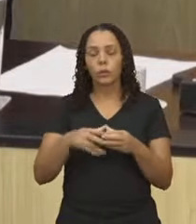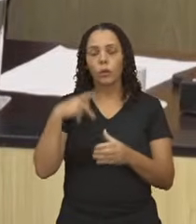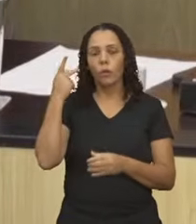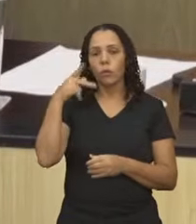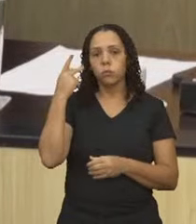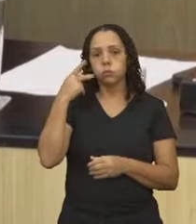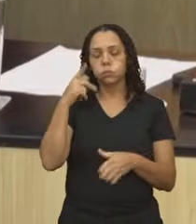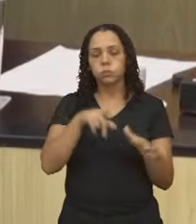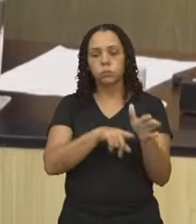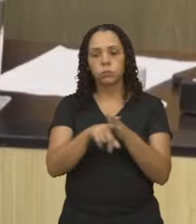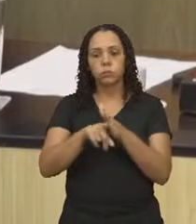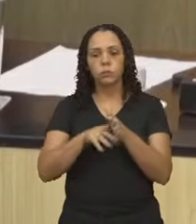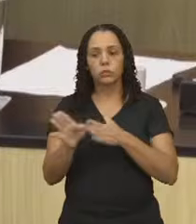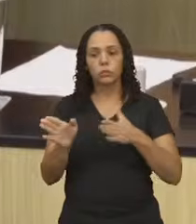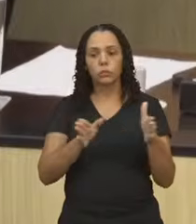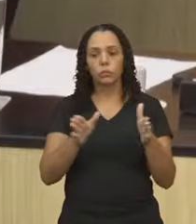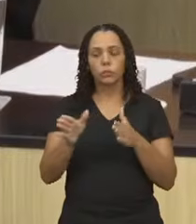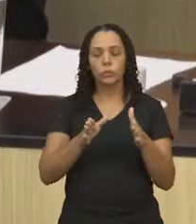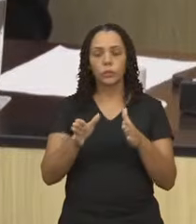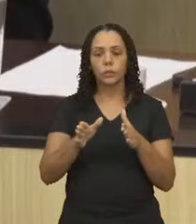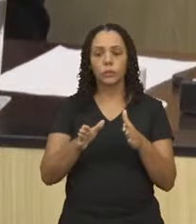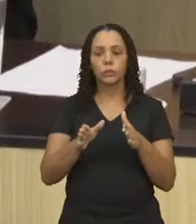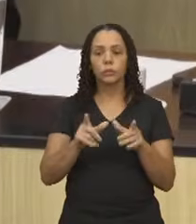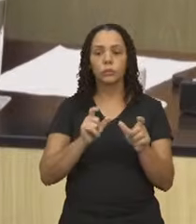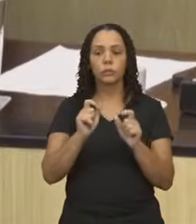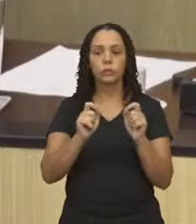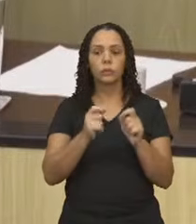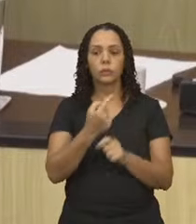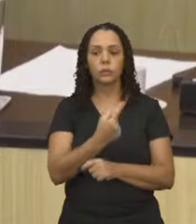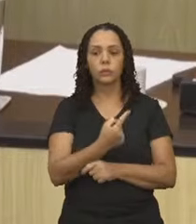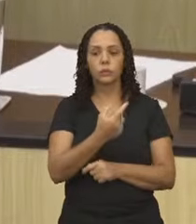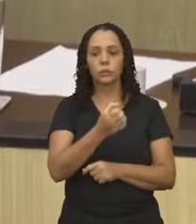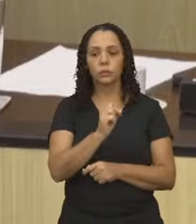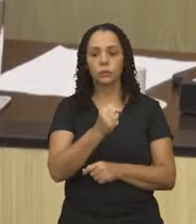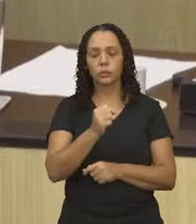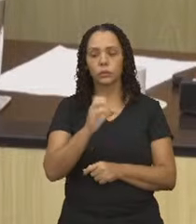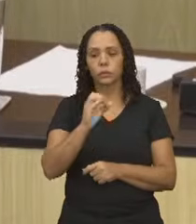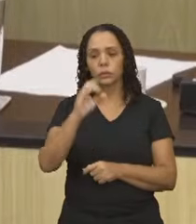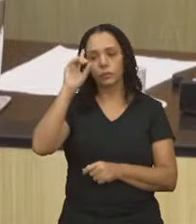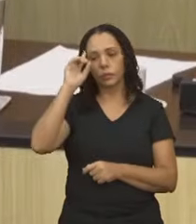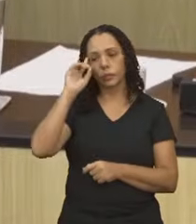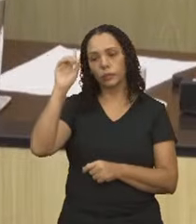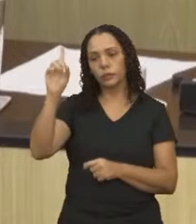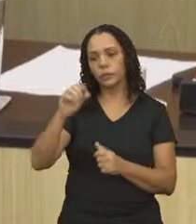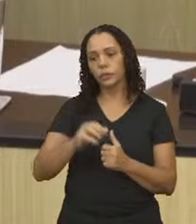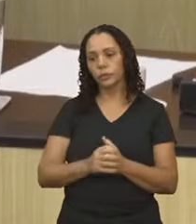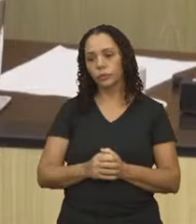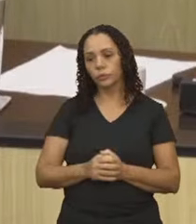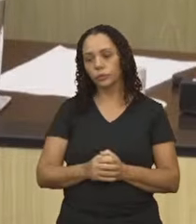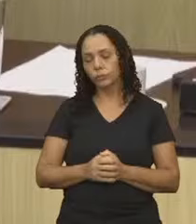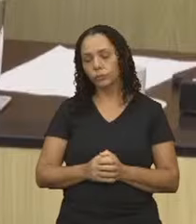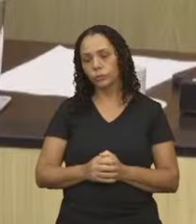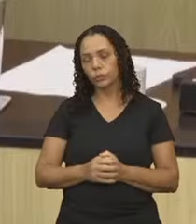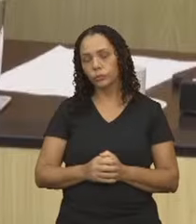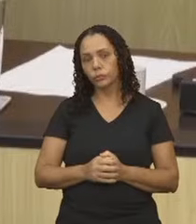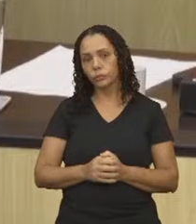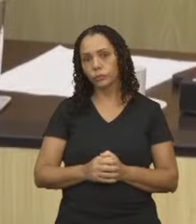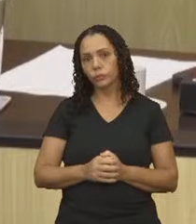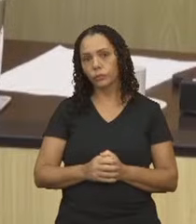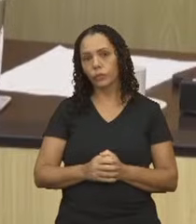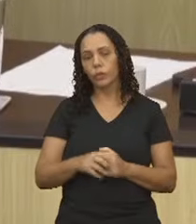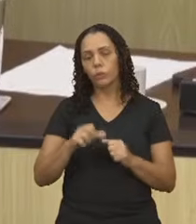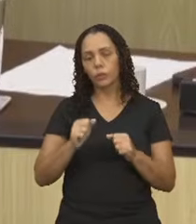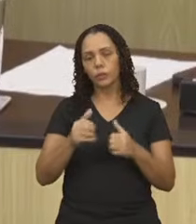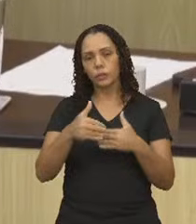Inquérito, com prazo de funcionamento de 180 dias, corridos, prorrogáveis nos